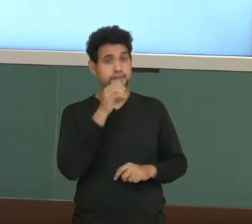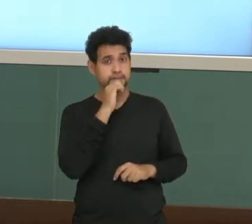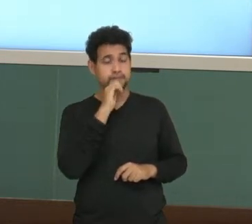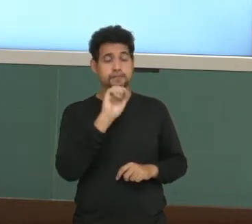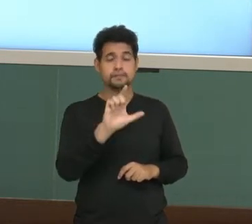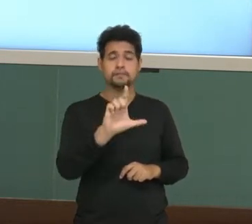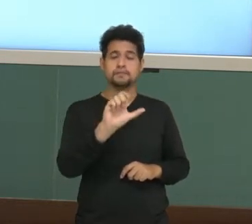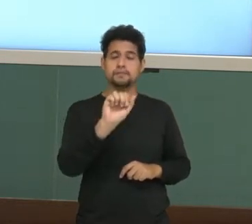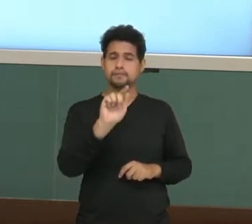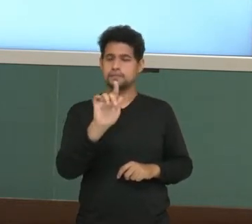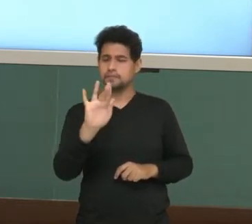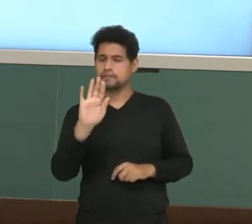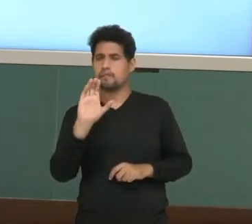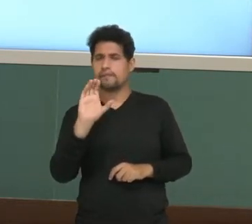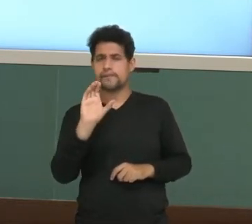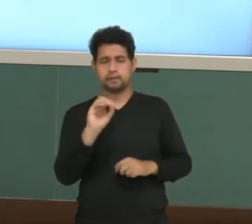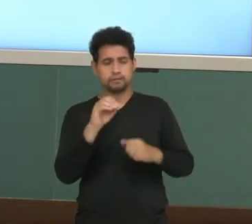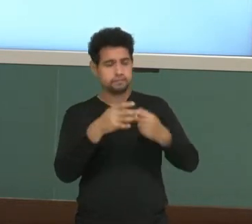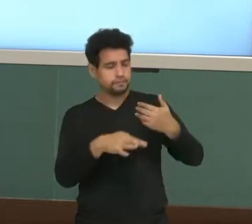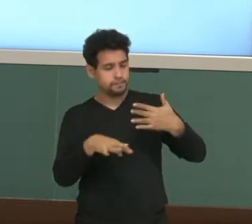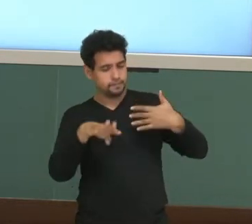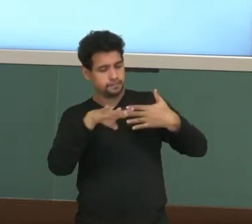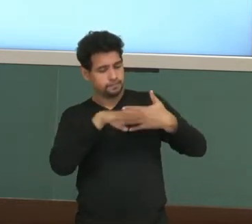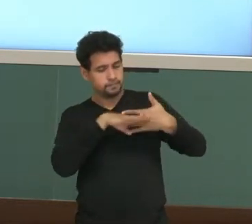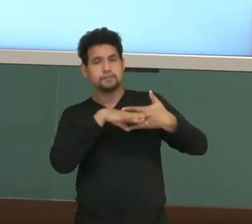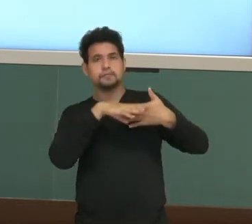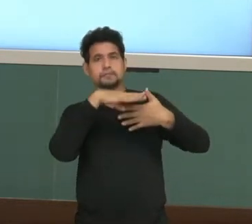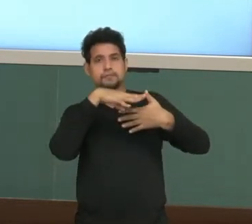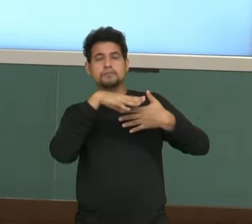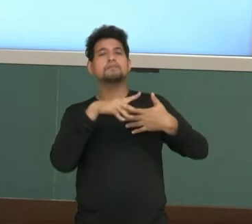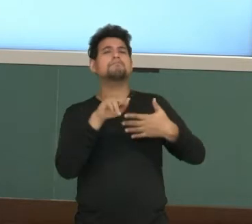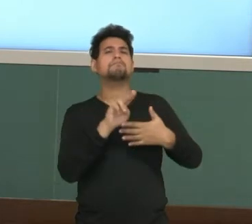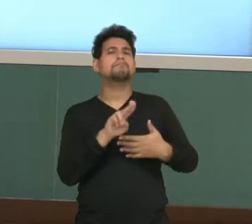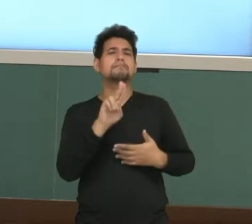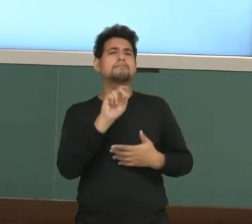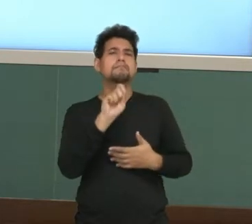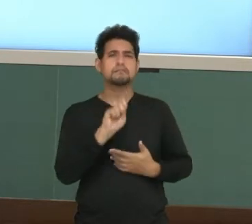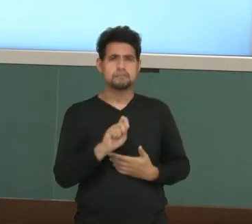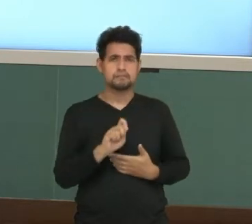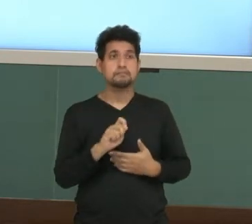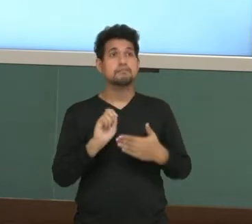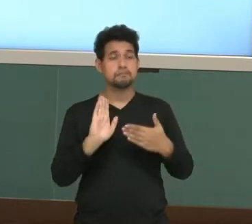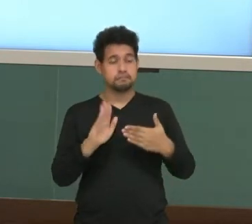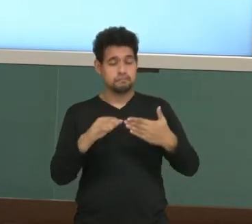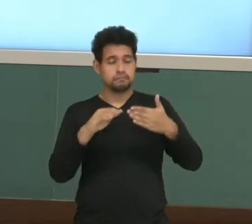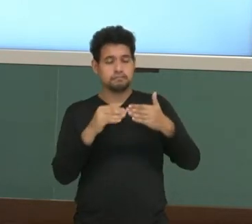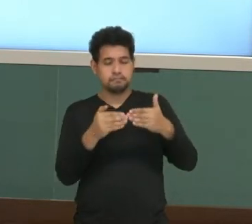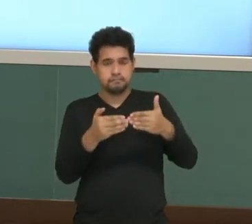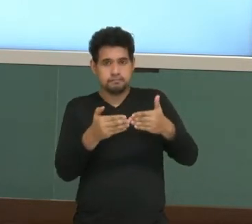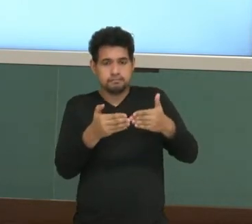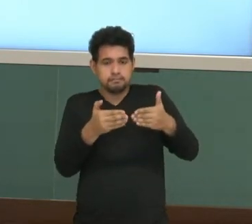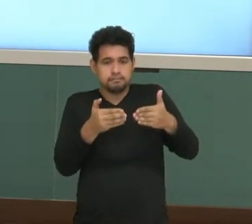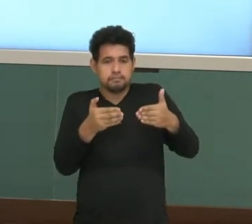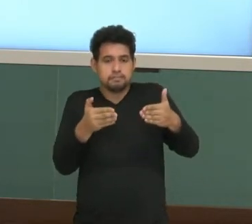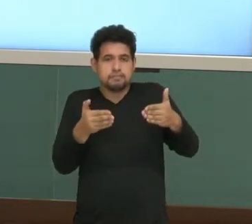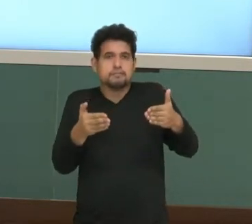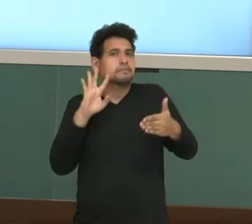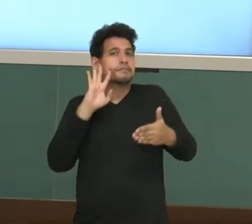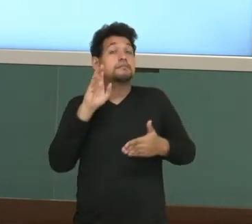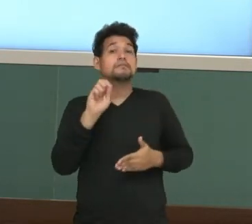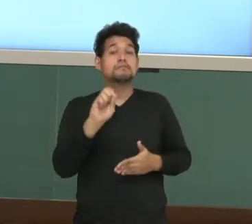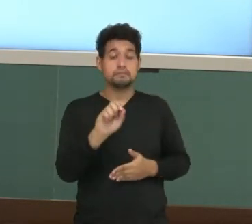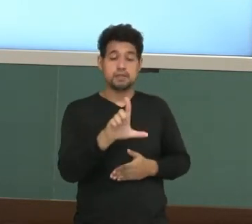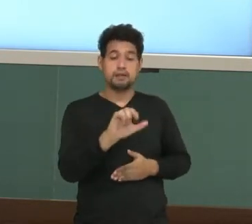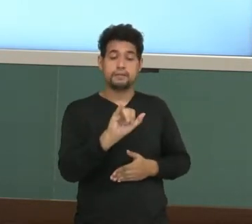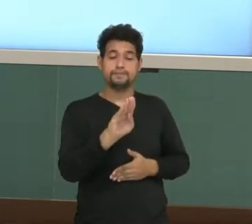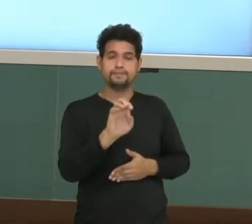da represa, atinge um nível bastante alto, essas comportas aqui elas são abertas, para que haja o quê? A liberação